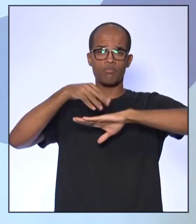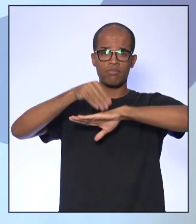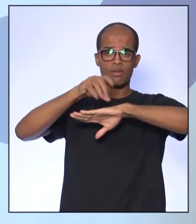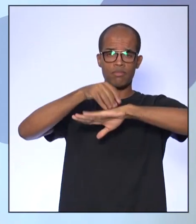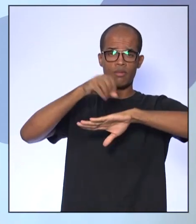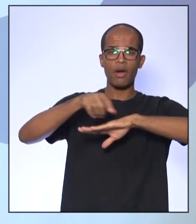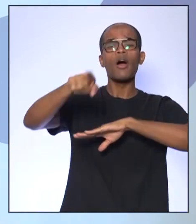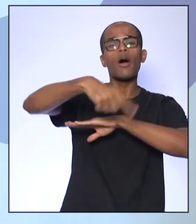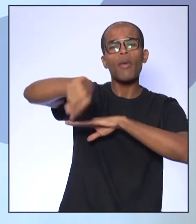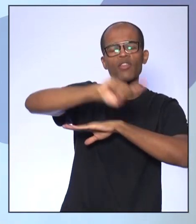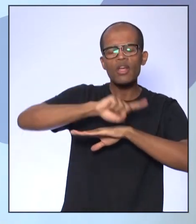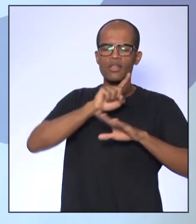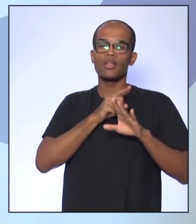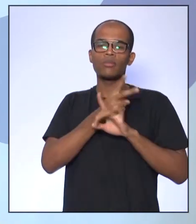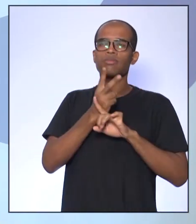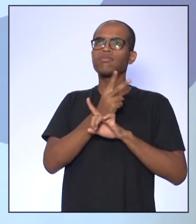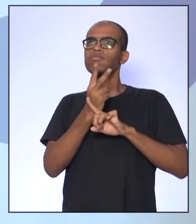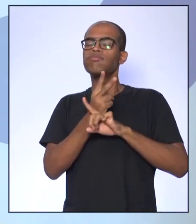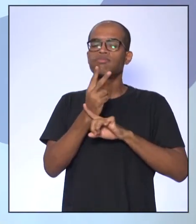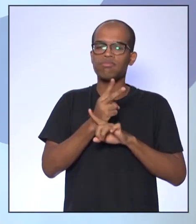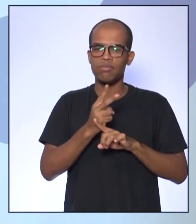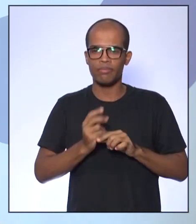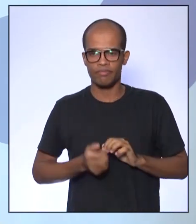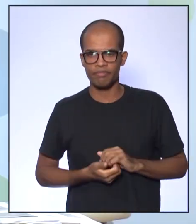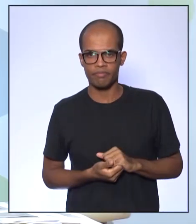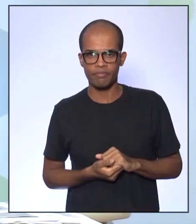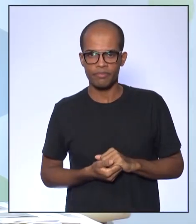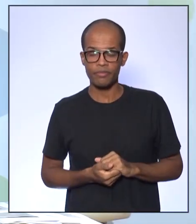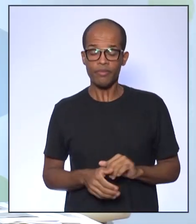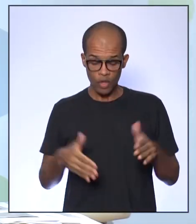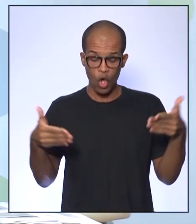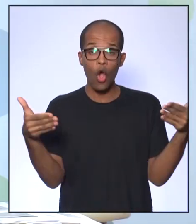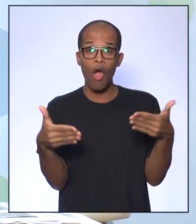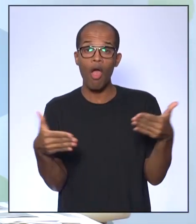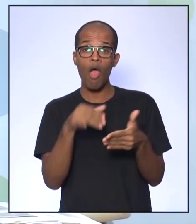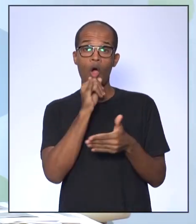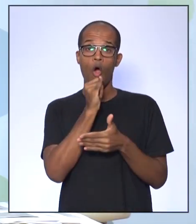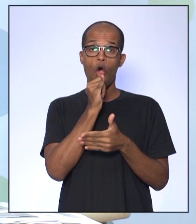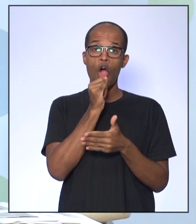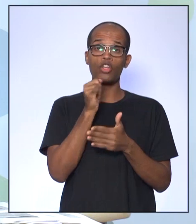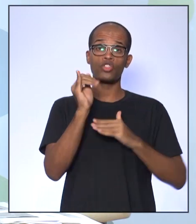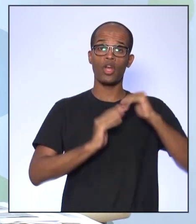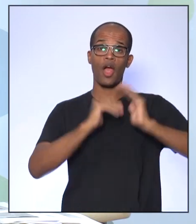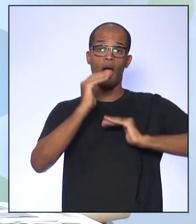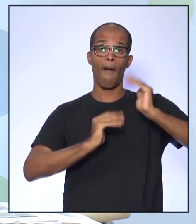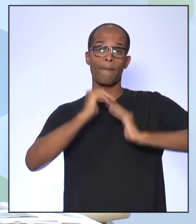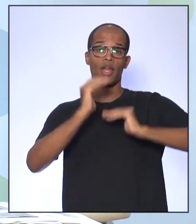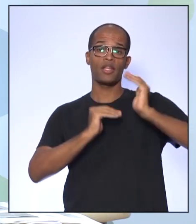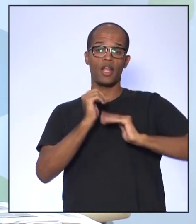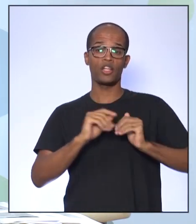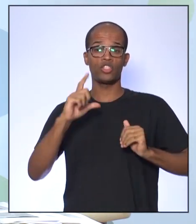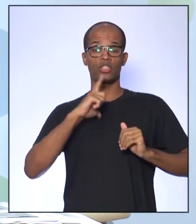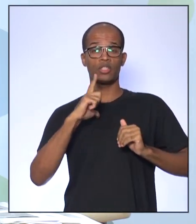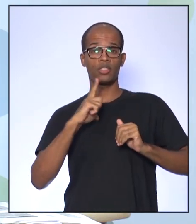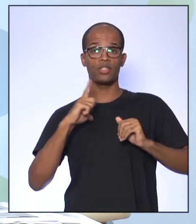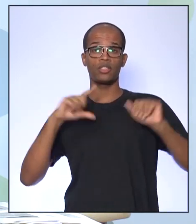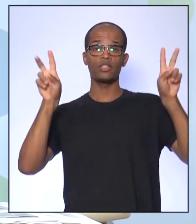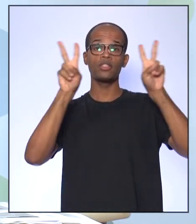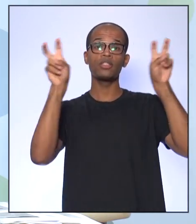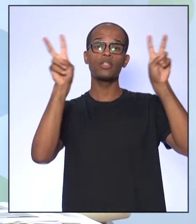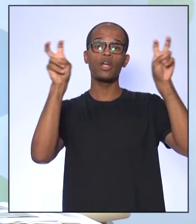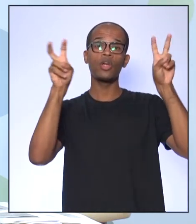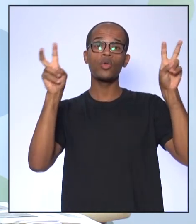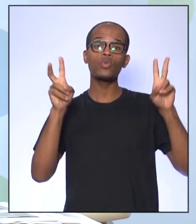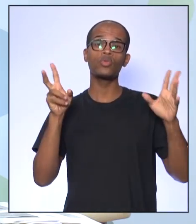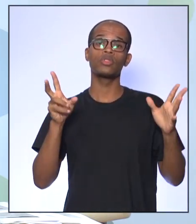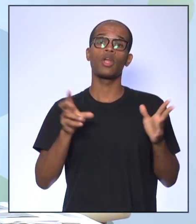irem se achando ali naquele meio, né? Perfeito. Hoje, por exemplo, esta habilidade envolverá o trabalho com o tema crônica, né?